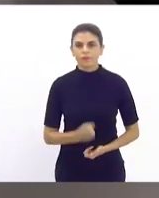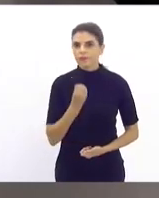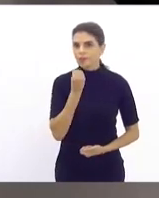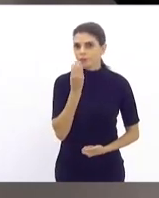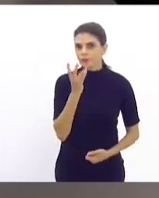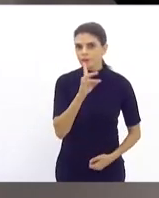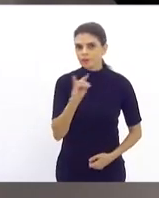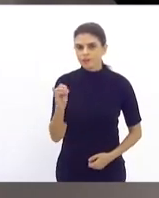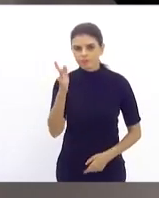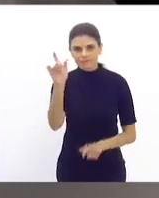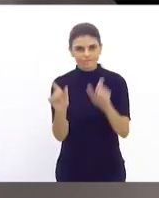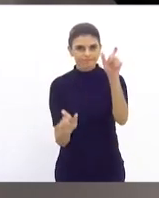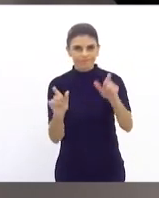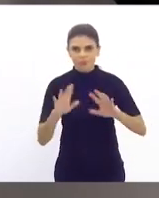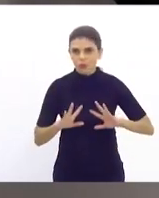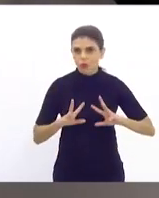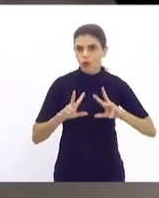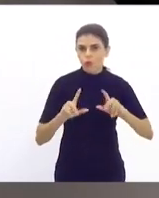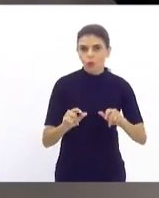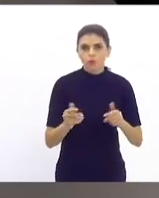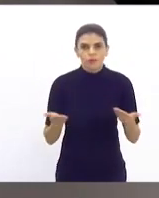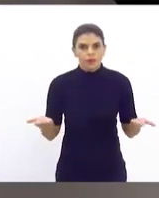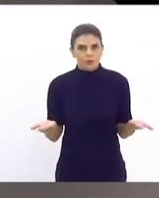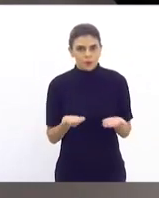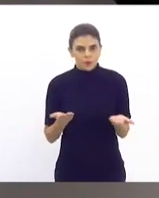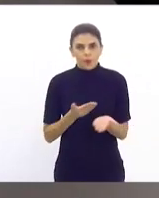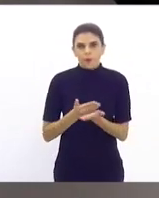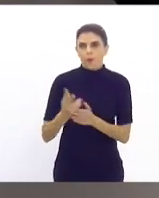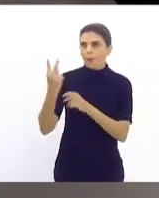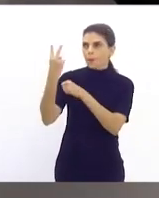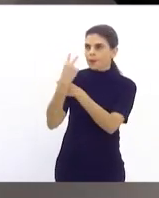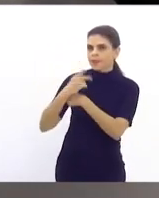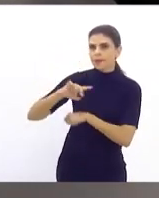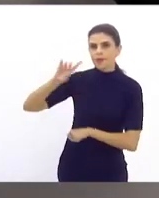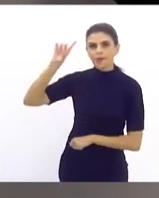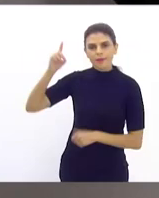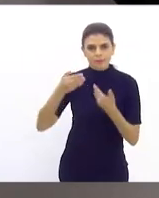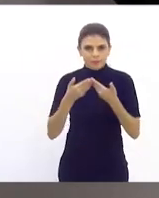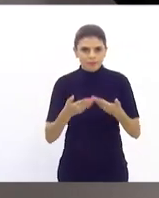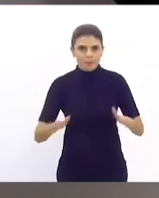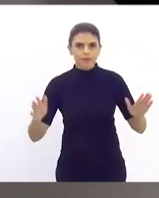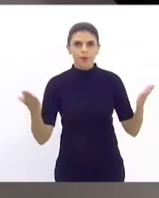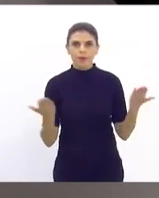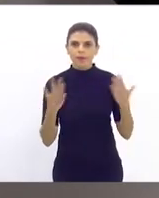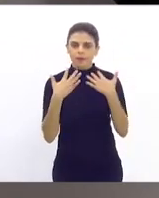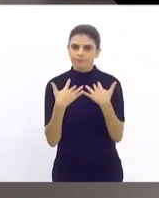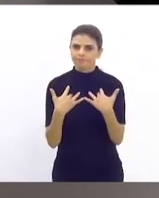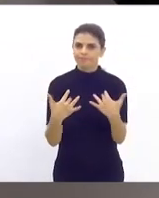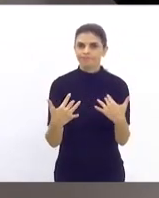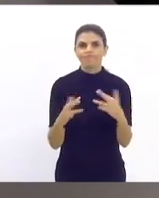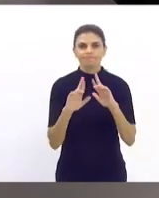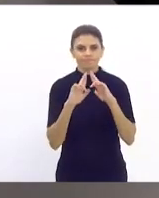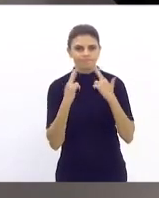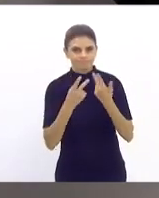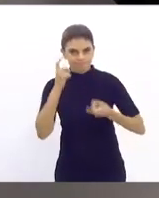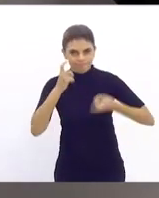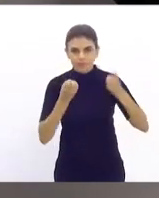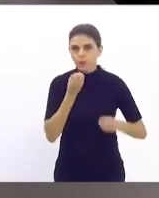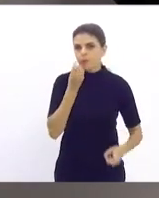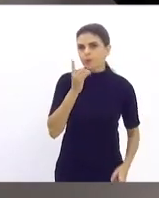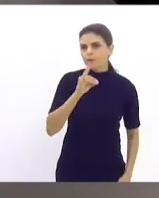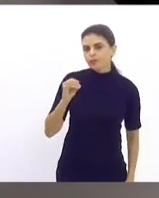Bom dia a todos. Havendo o número legal sobre a proteção de Deus, declaro aberta a sessão. Bom dia, deputada Célia,